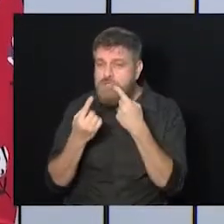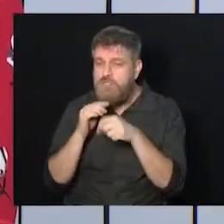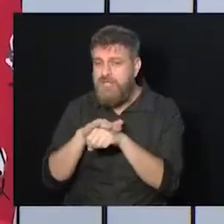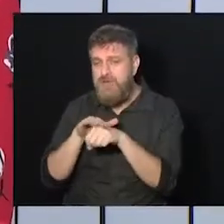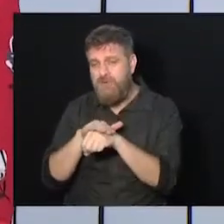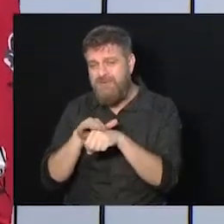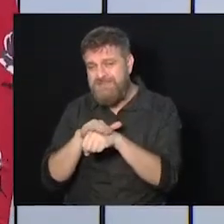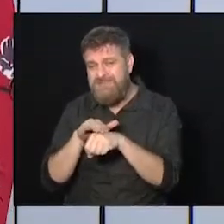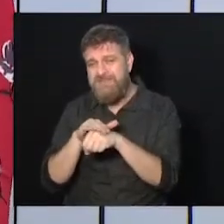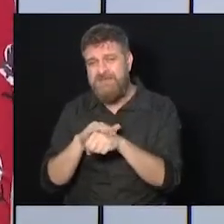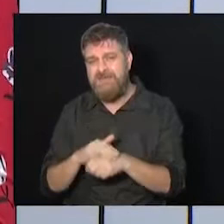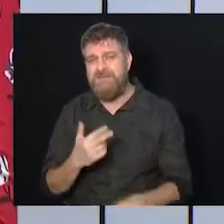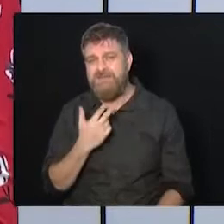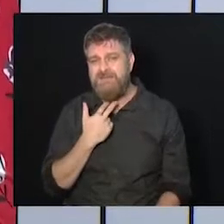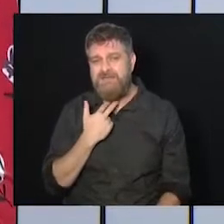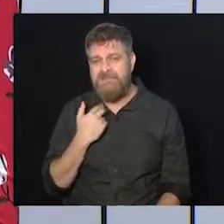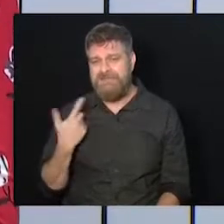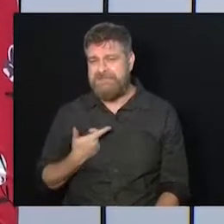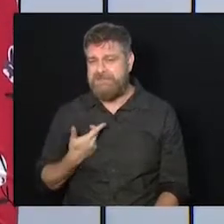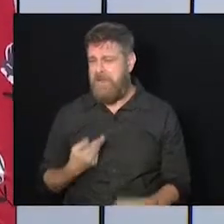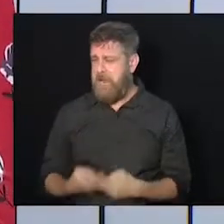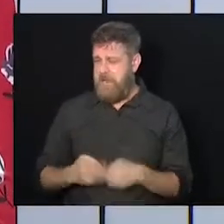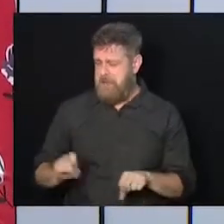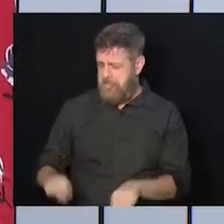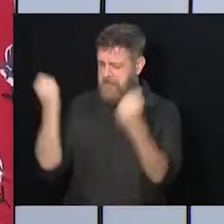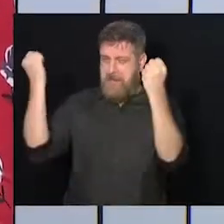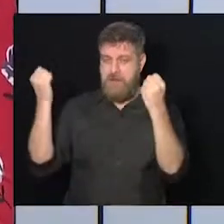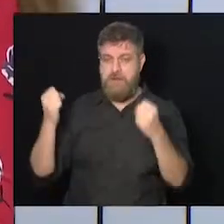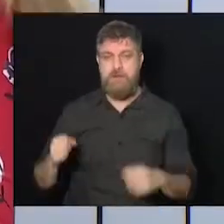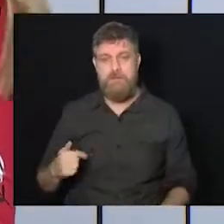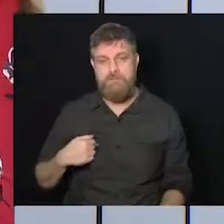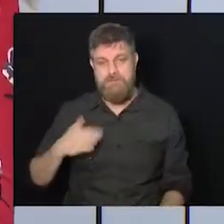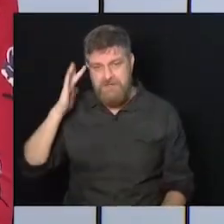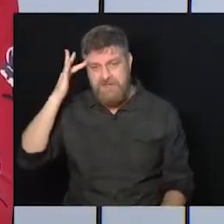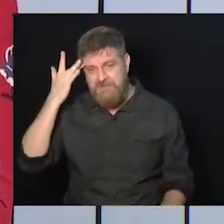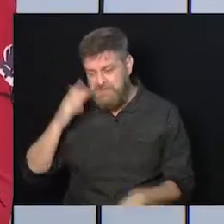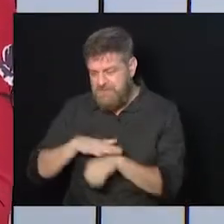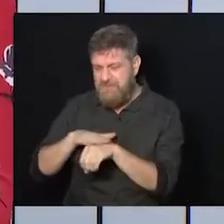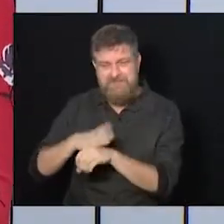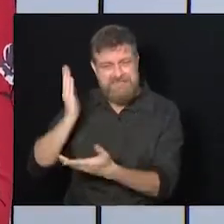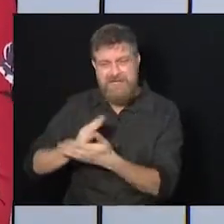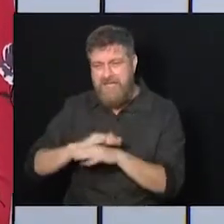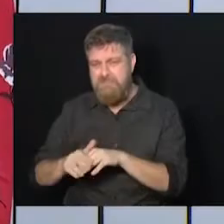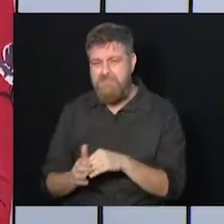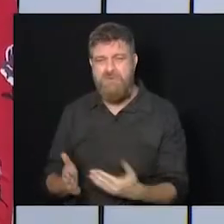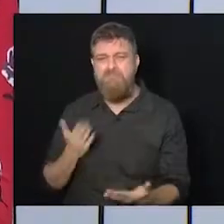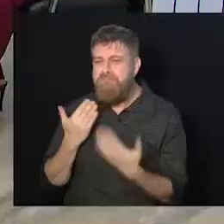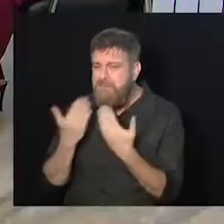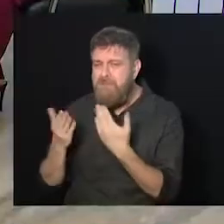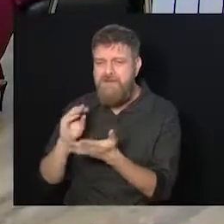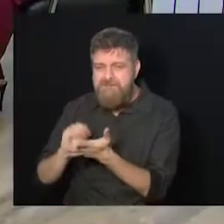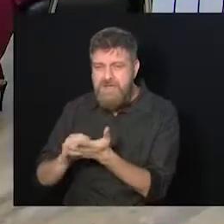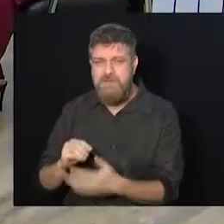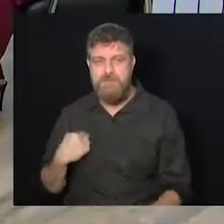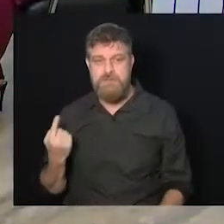né? Estamos muito intolerantes, né? Eu acho que as pessoas não conversam mais, elas E já que nós brigam. temos um